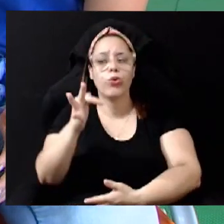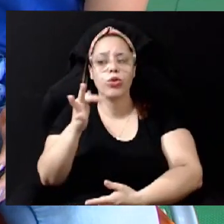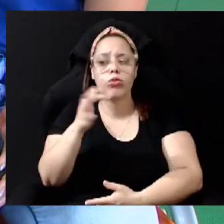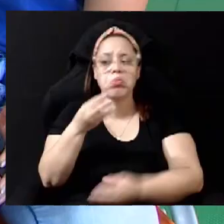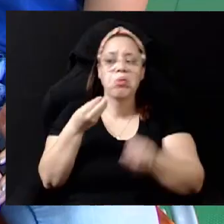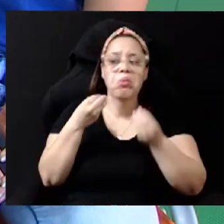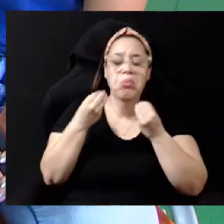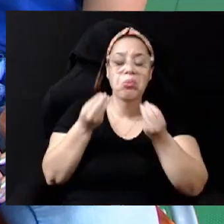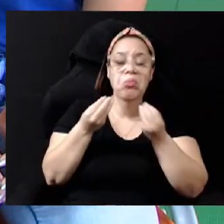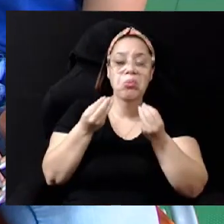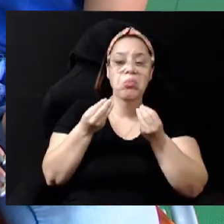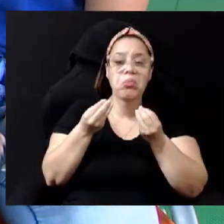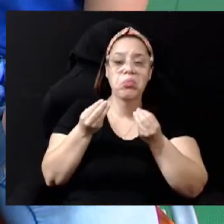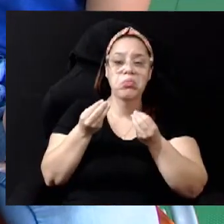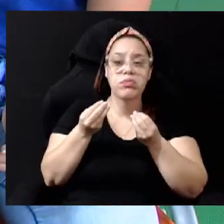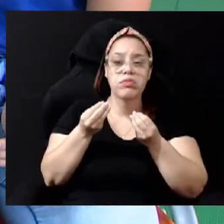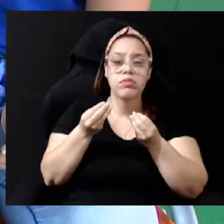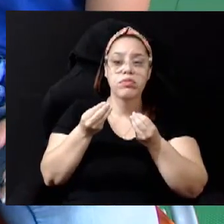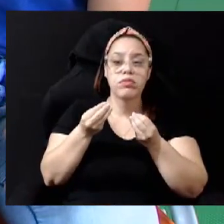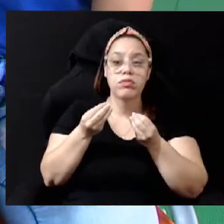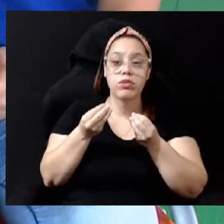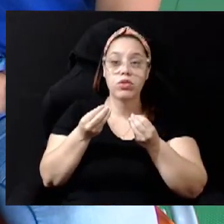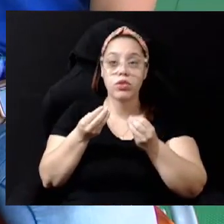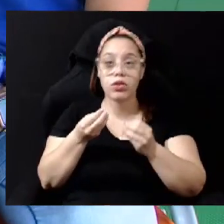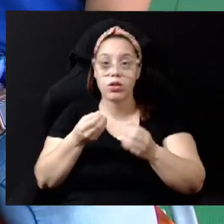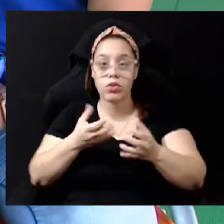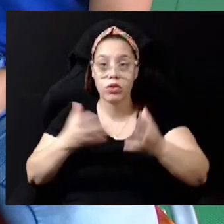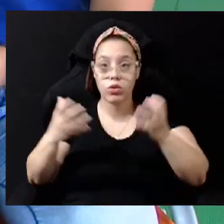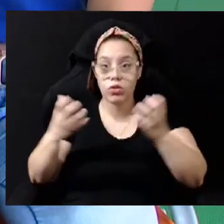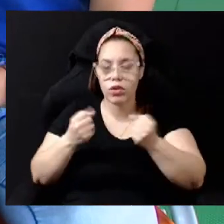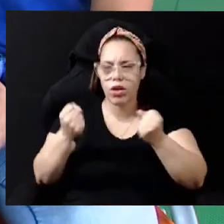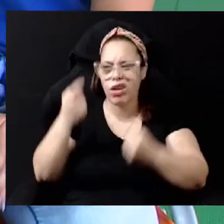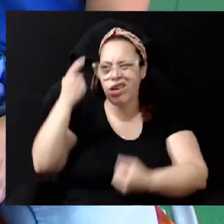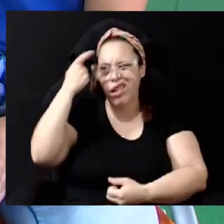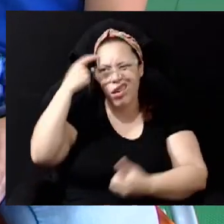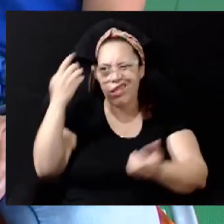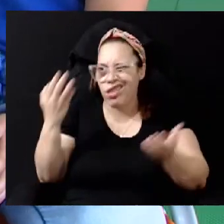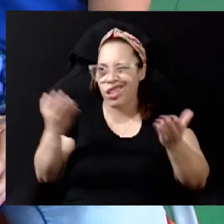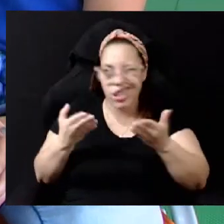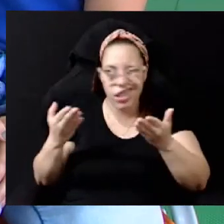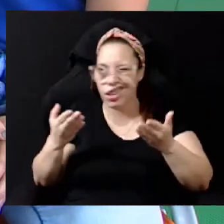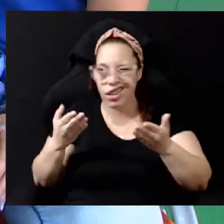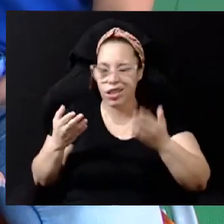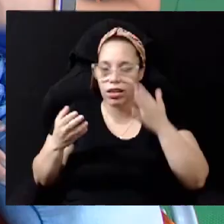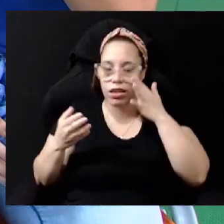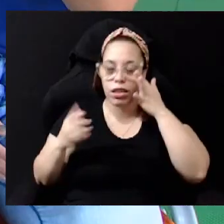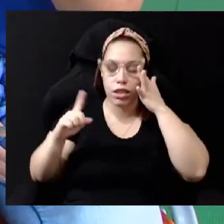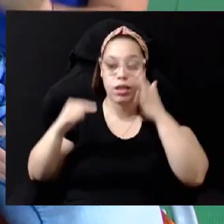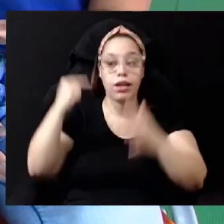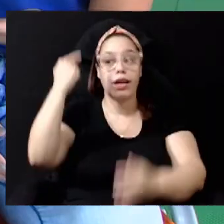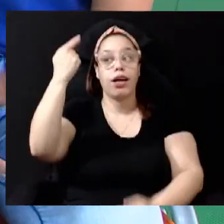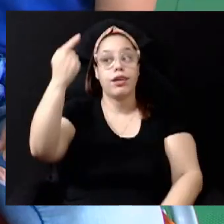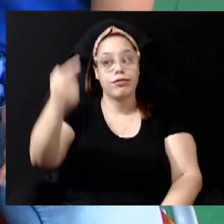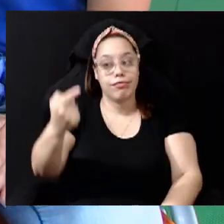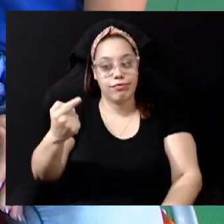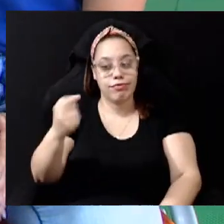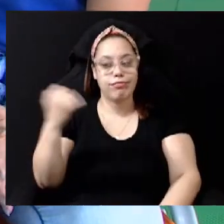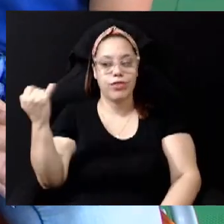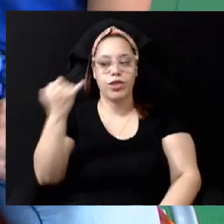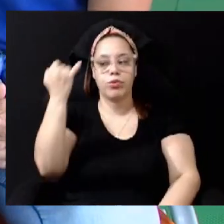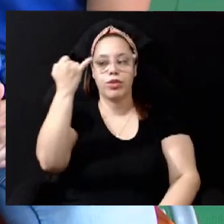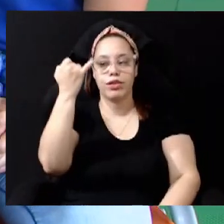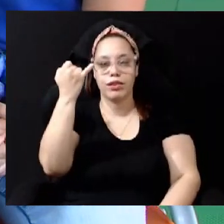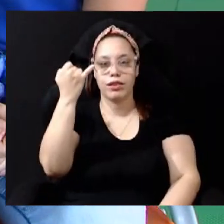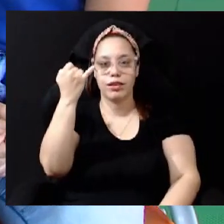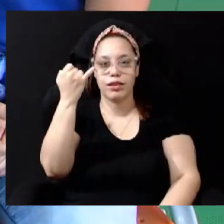futuro. Então, como que eles vão querer ter um gasto calórico, que eles não vão pensar agora nisso, mas lá na frente é muito